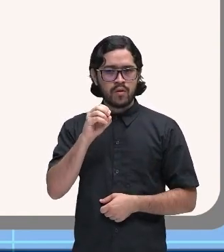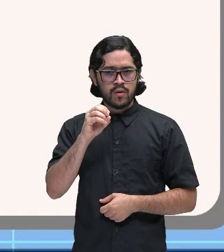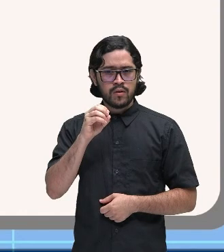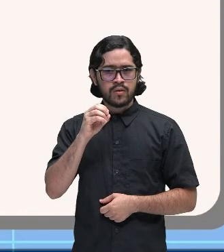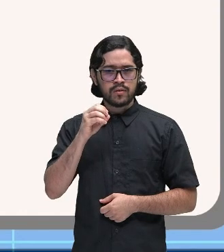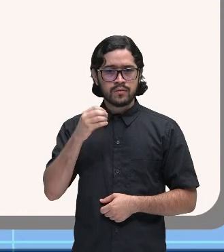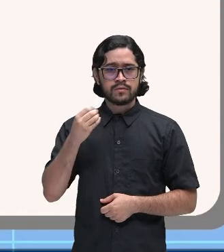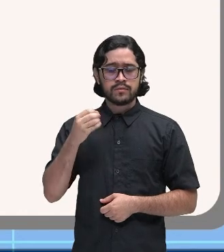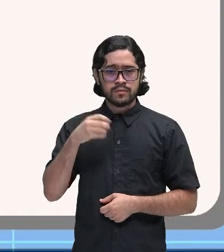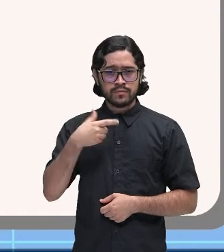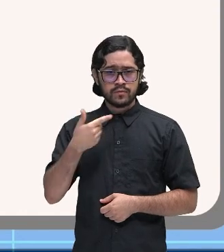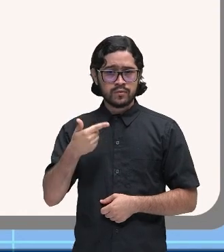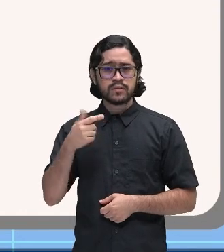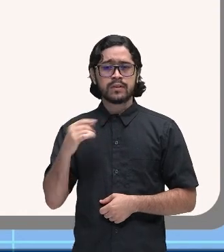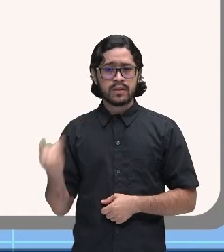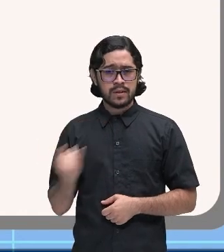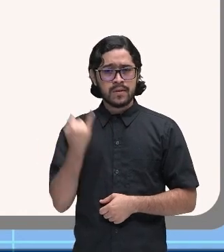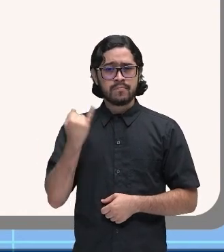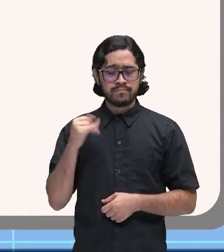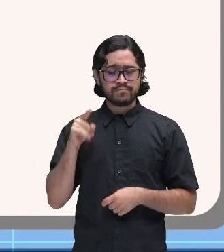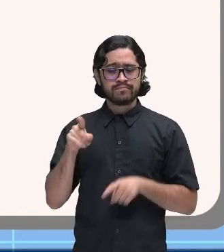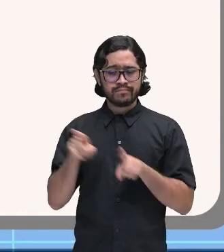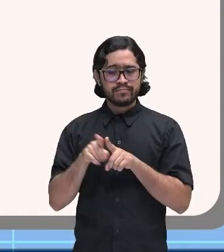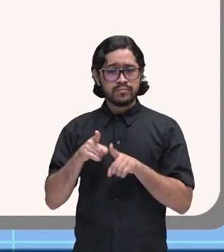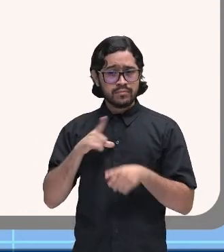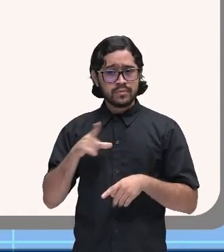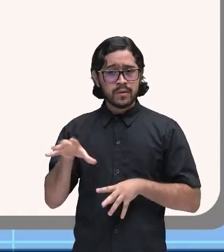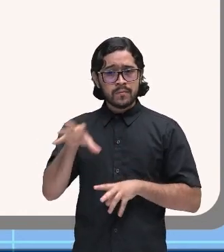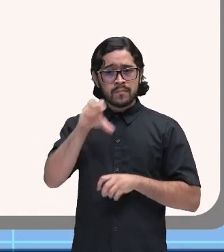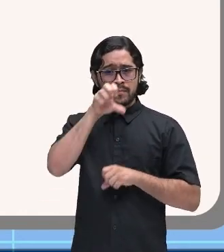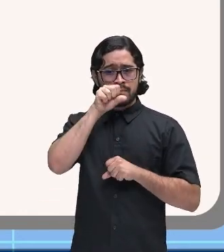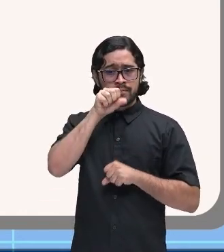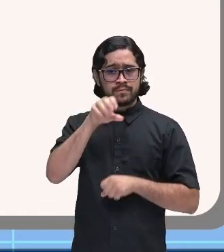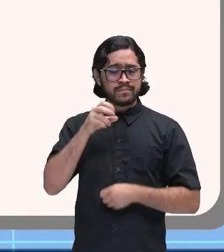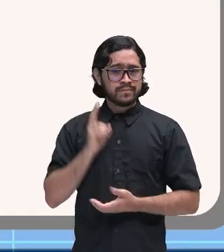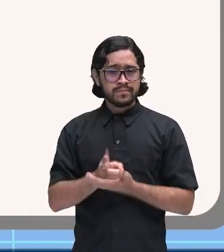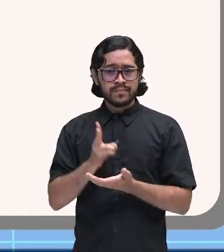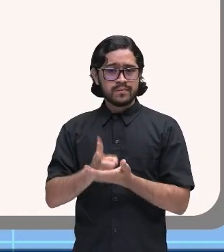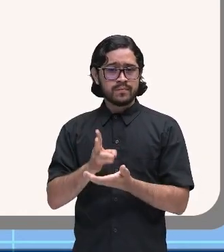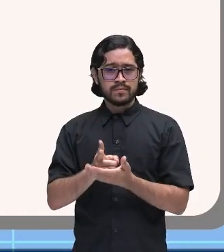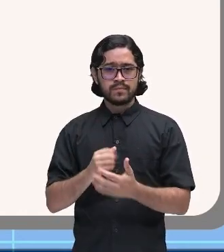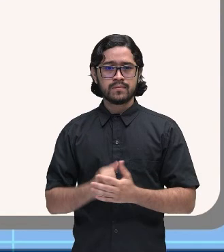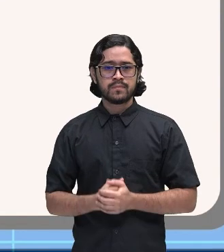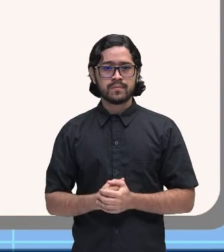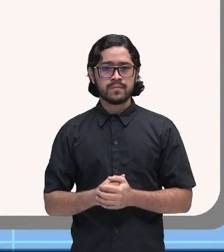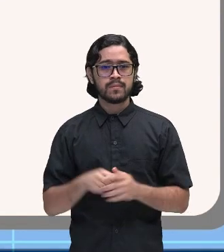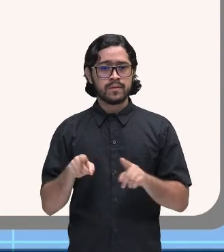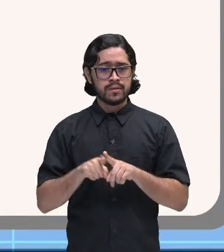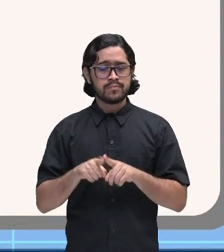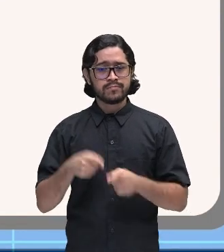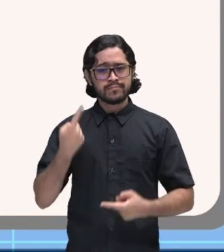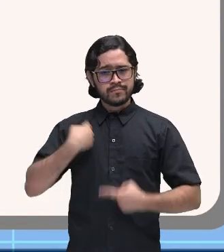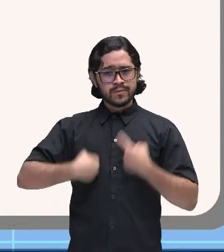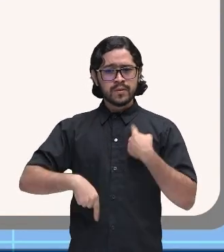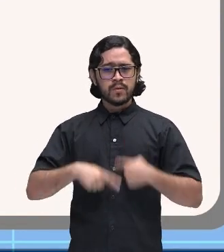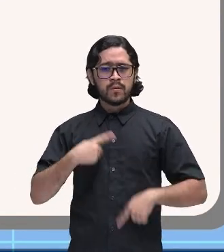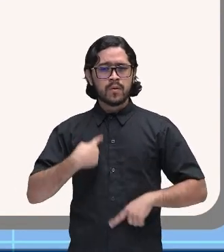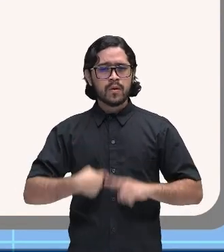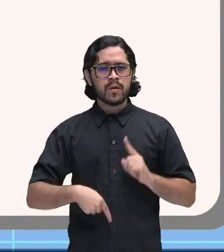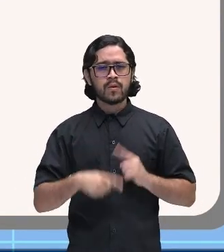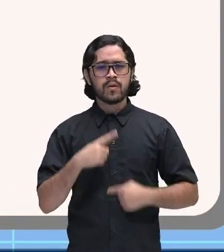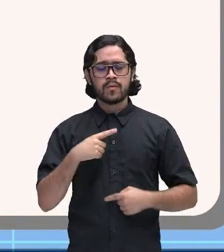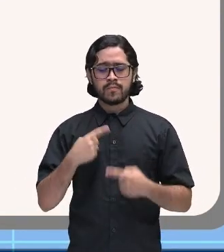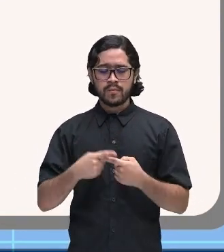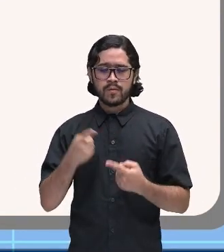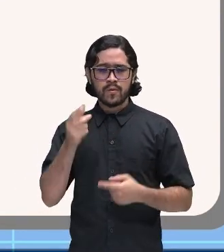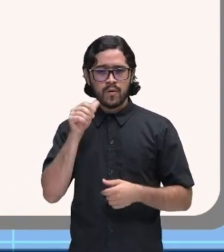nutrição, certo? É um nutriente, é uma substância que a gente precisa para o nosso metabolismo. E o sistema circulatório que vai aí levar todos esses nutrientes